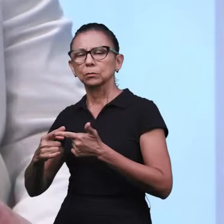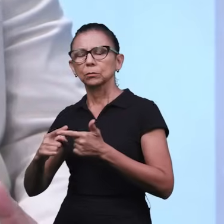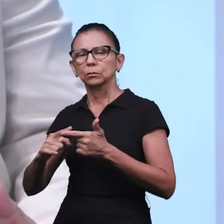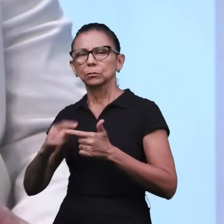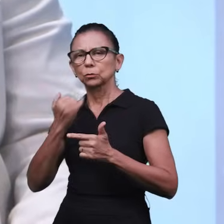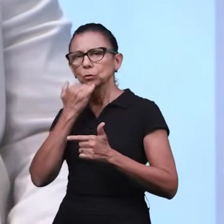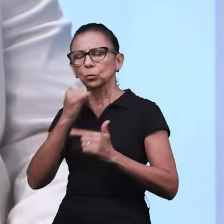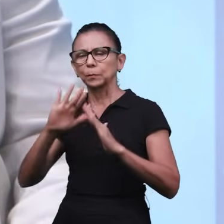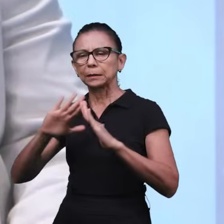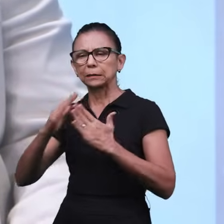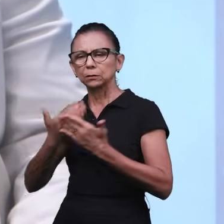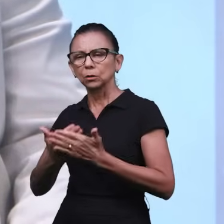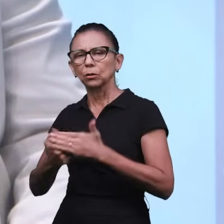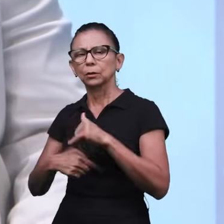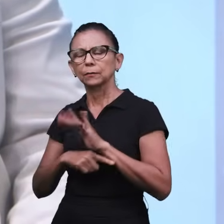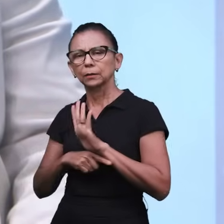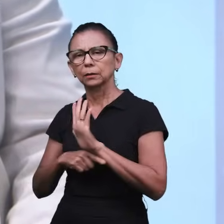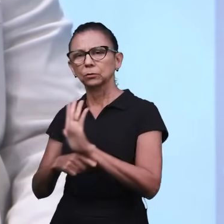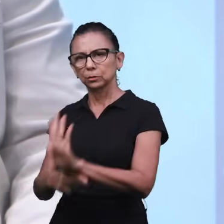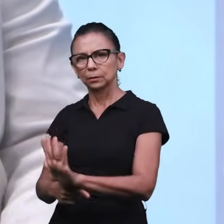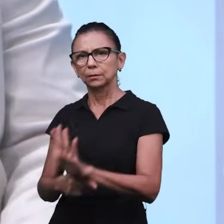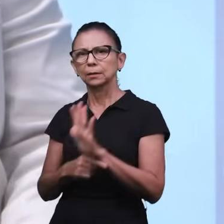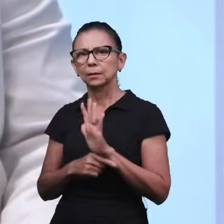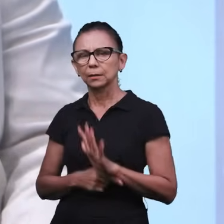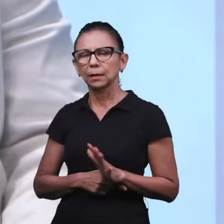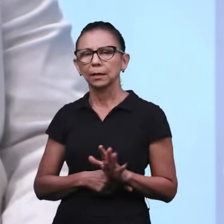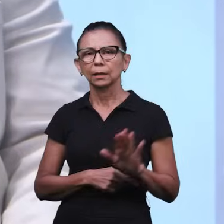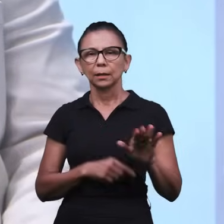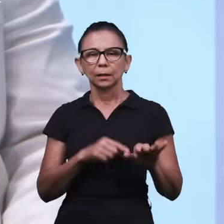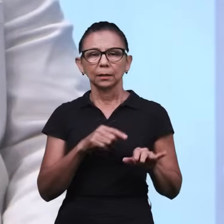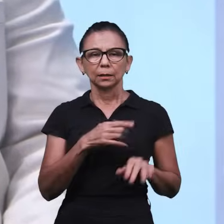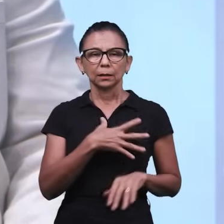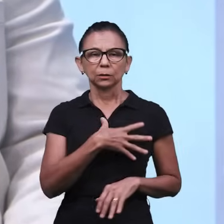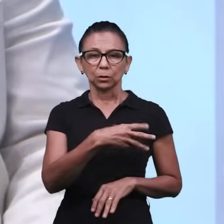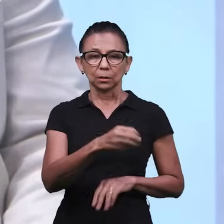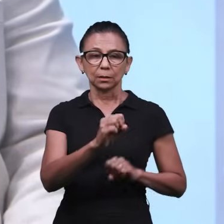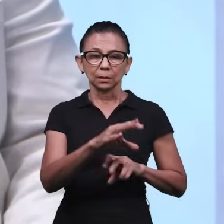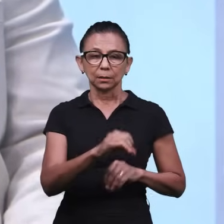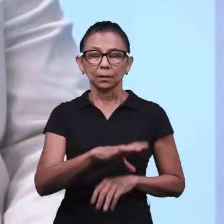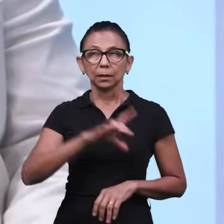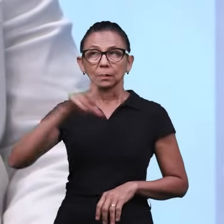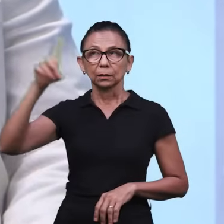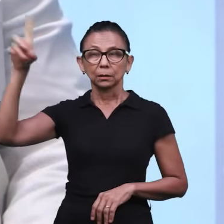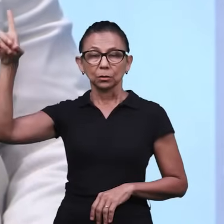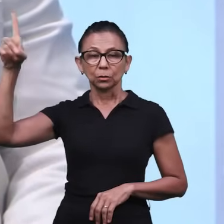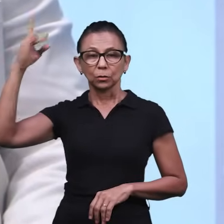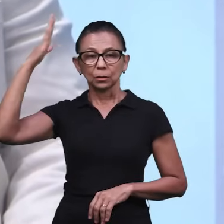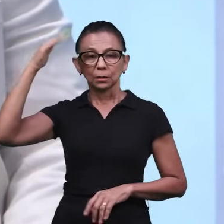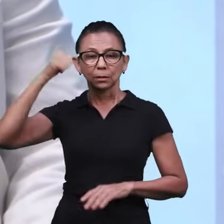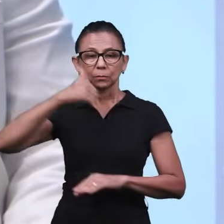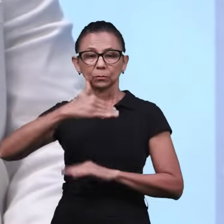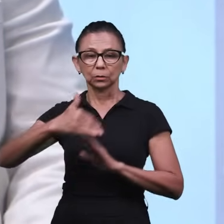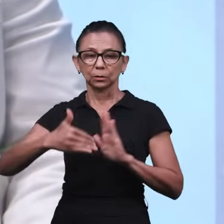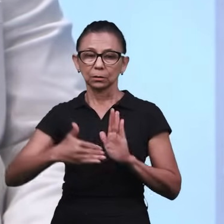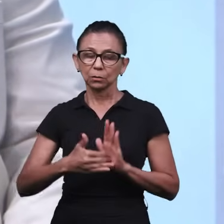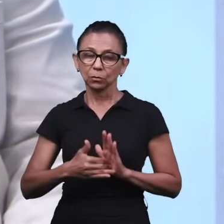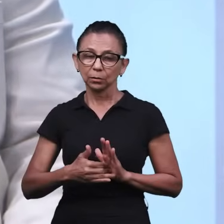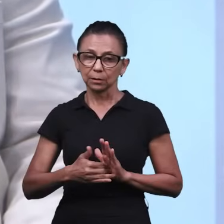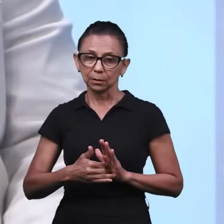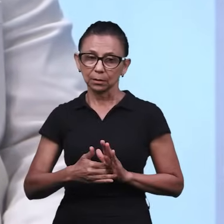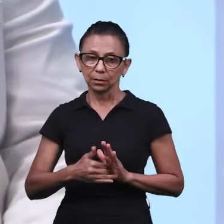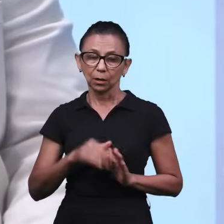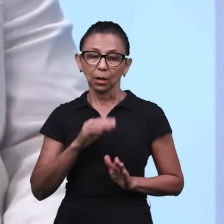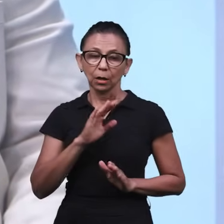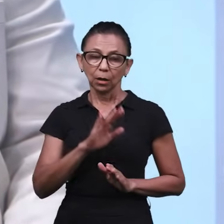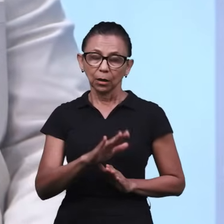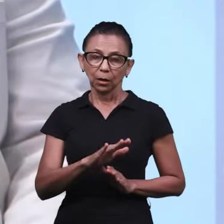nossas crianças a entender isso, que o Senhor opera em todas as coisas. A nossa experiência é que Deus opera na oração. Então, tem que passar